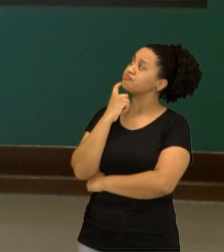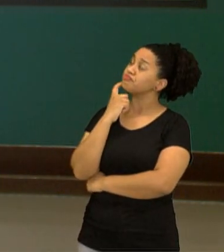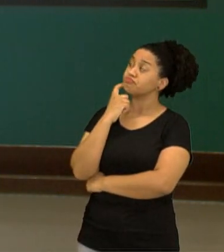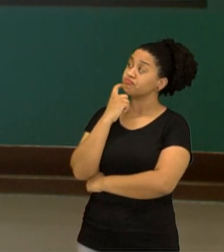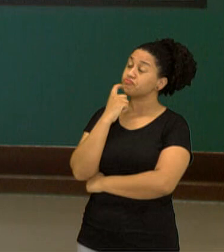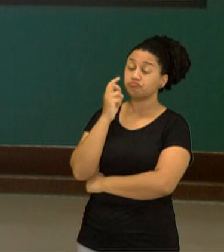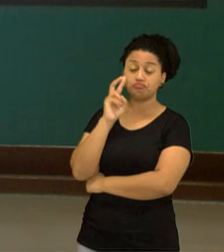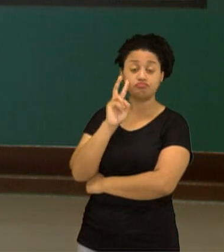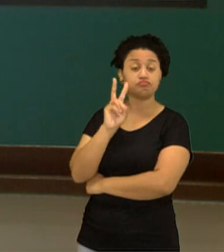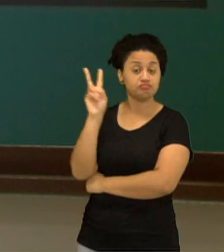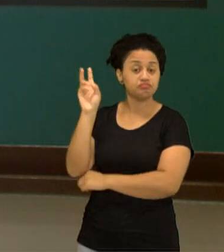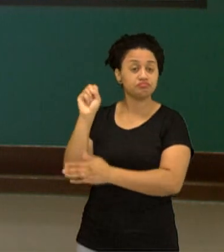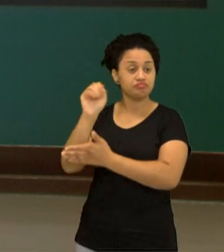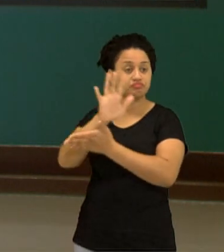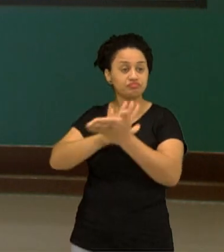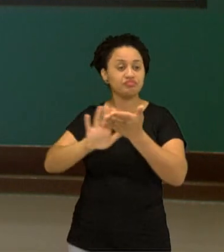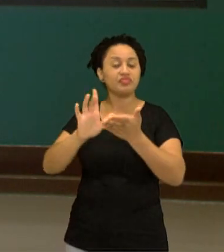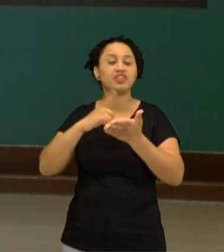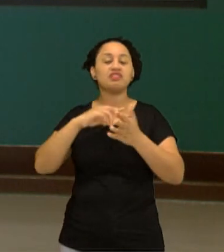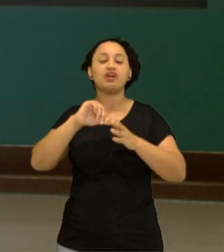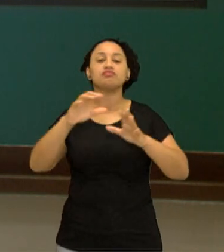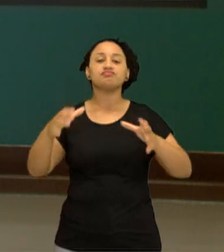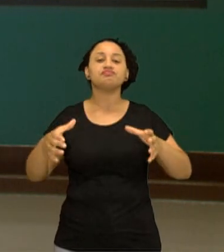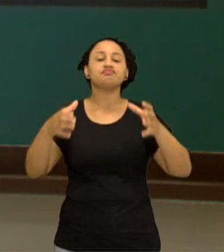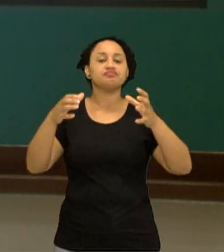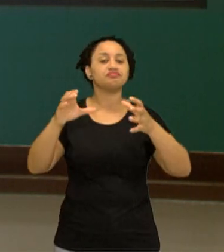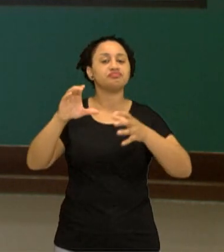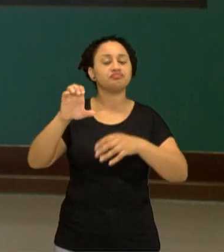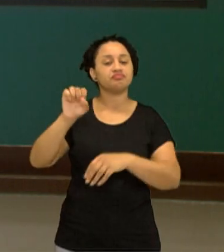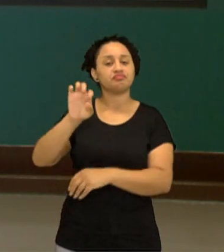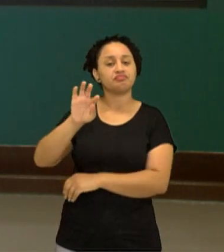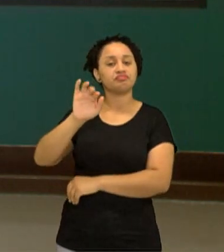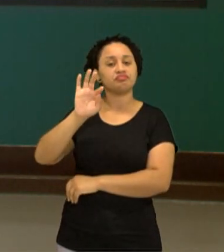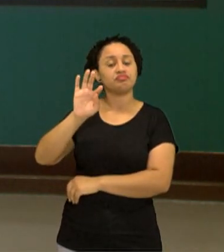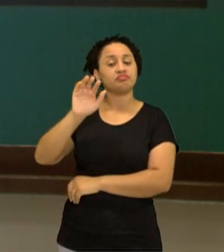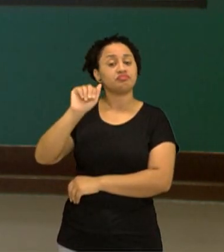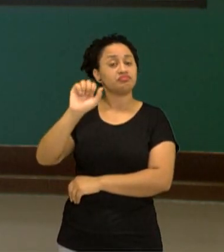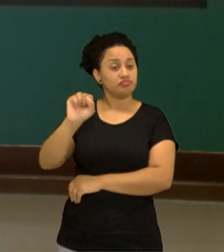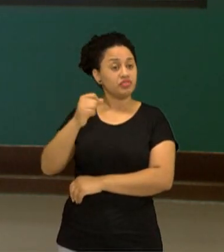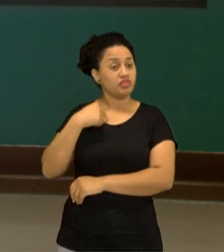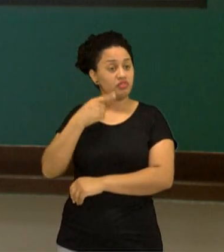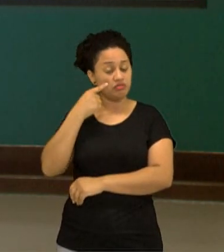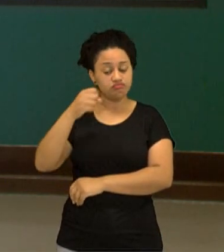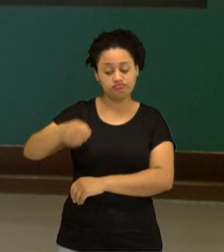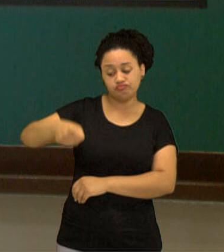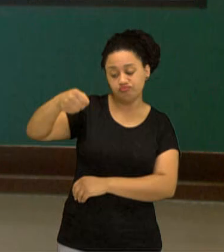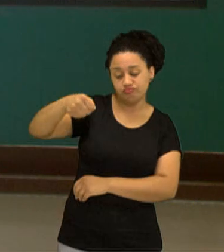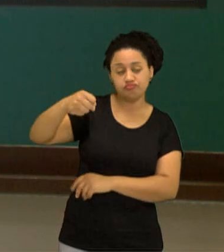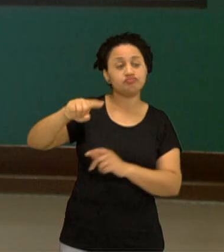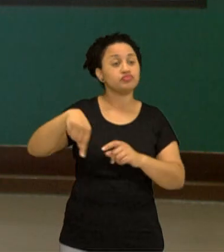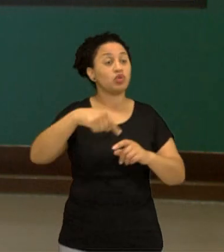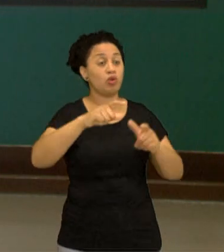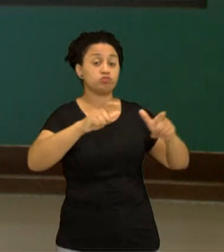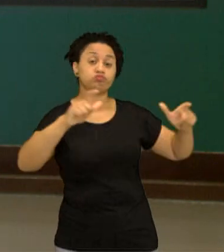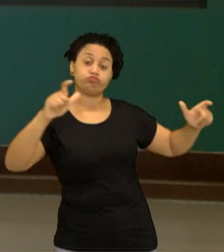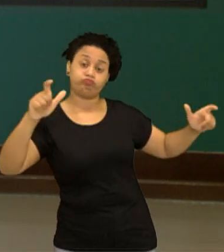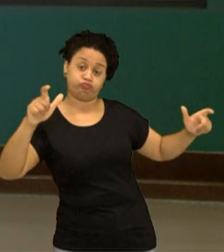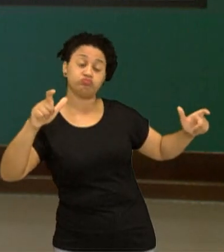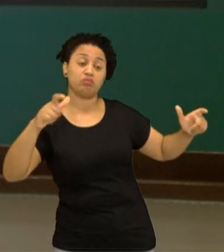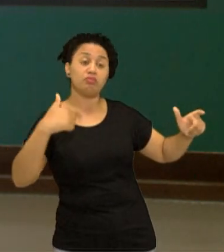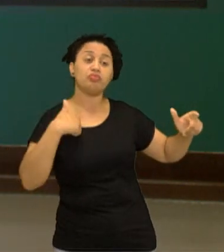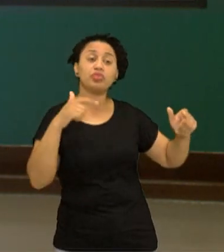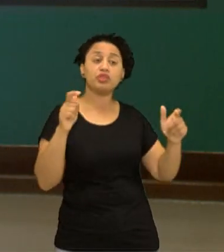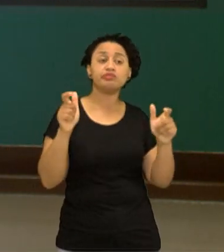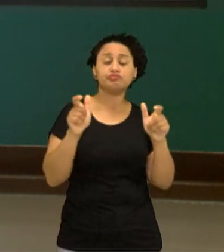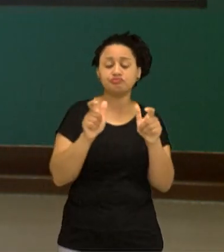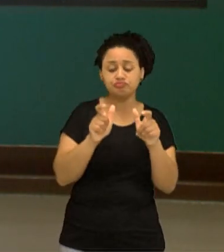imagem e estou vendo muitas cestas. Você consegue ver isso? Uma cesta grandona,